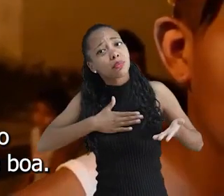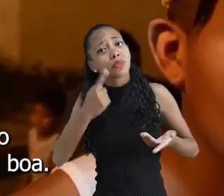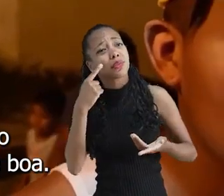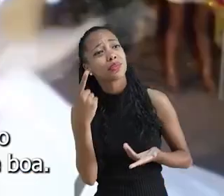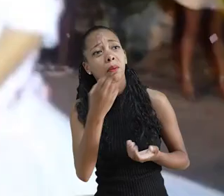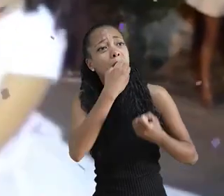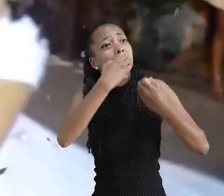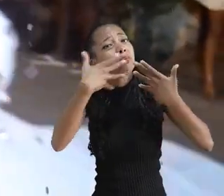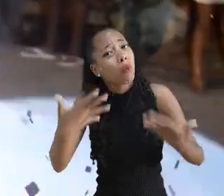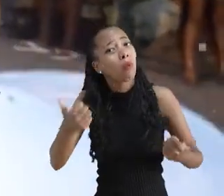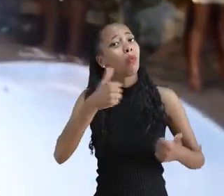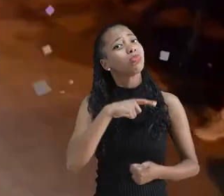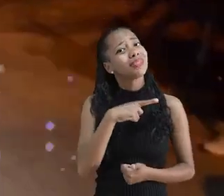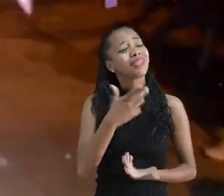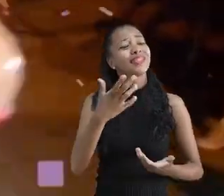a